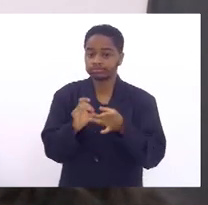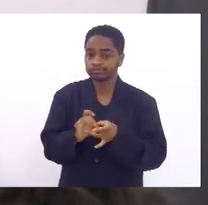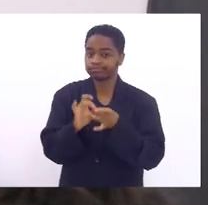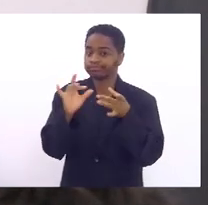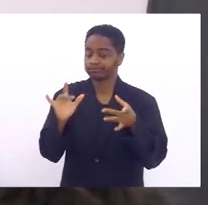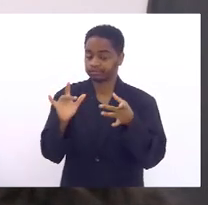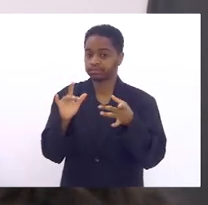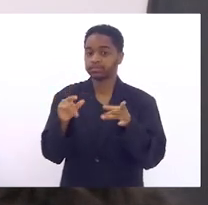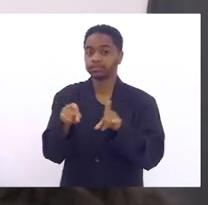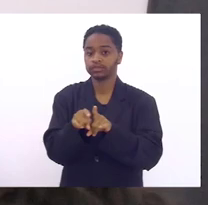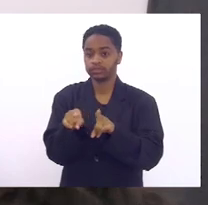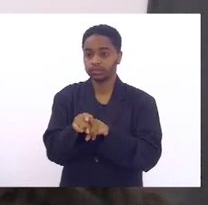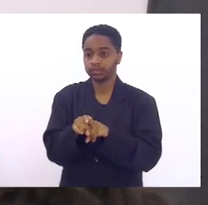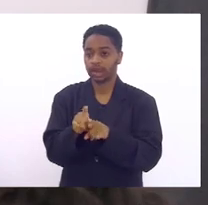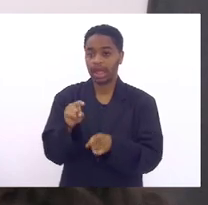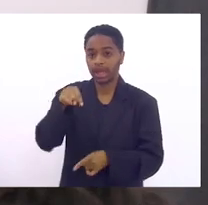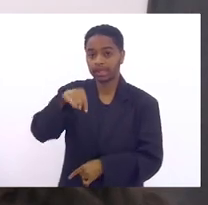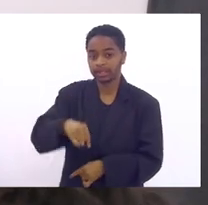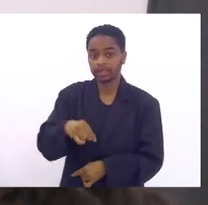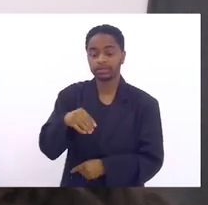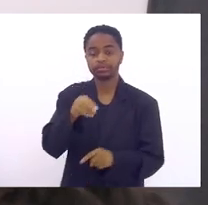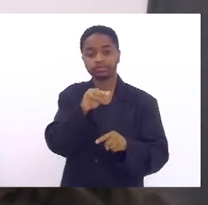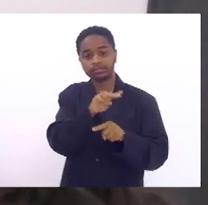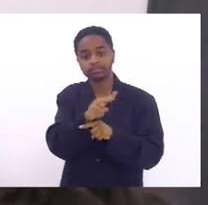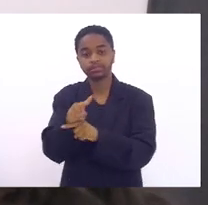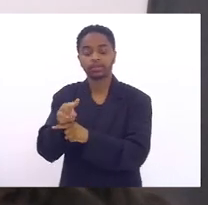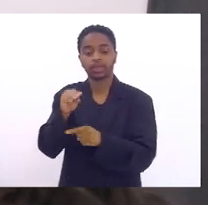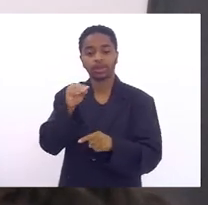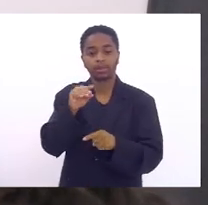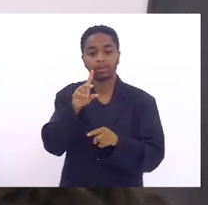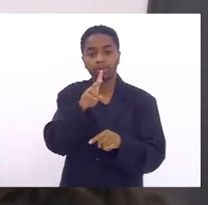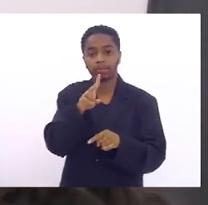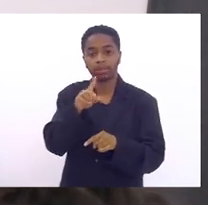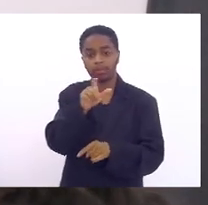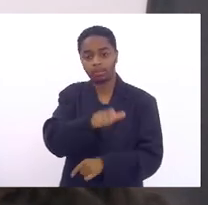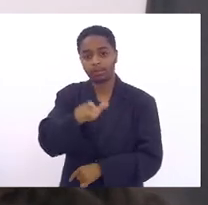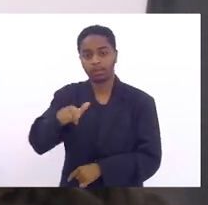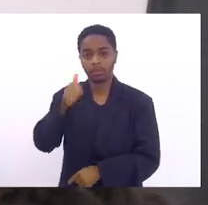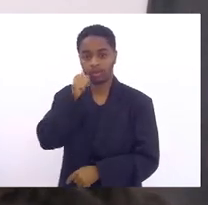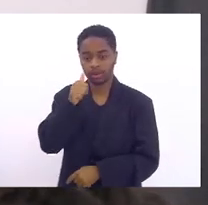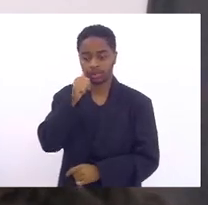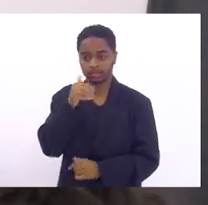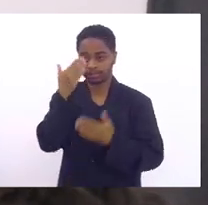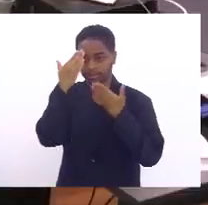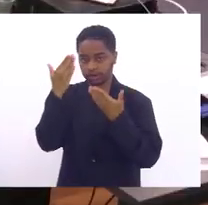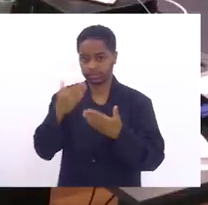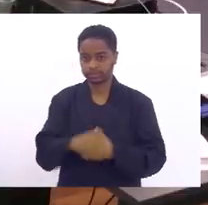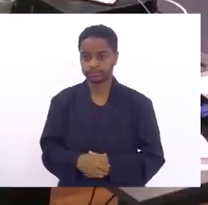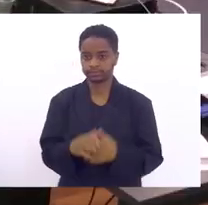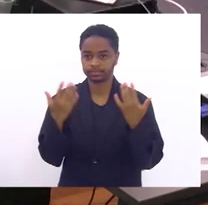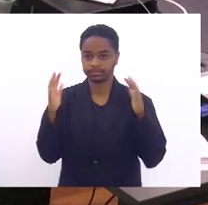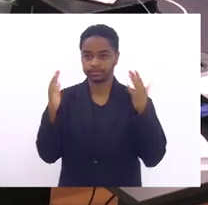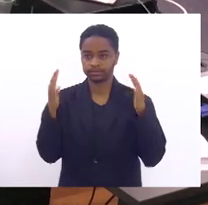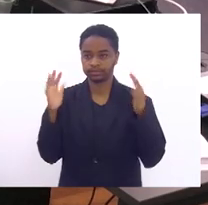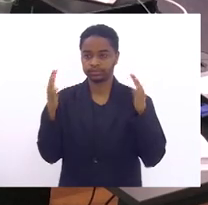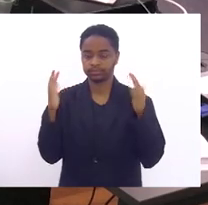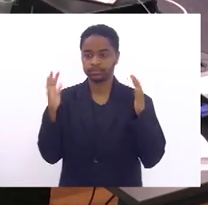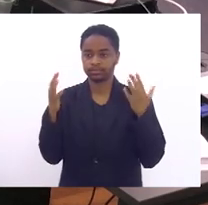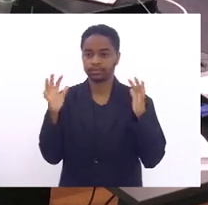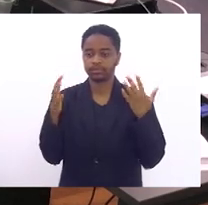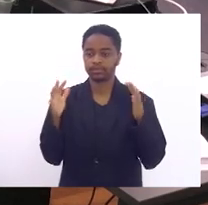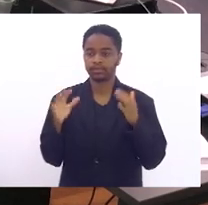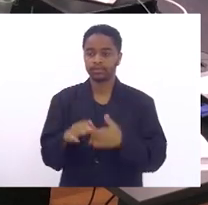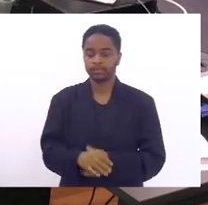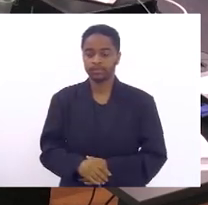estamos para aqui para servir e proteger a todas as mulheres muito obrigada